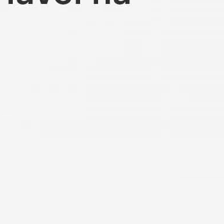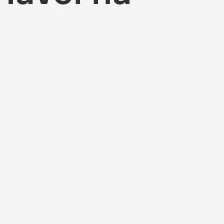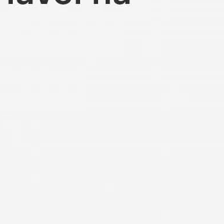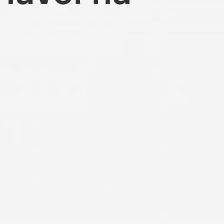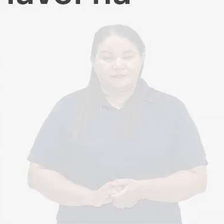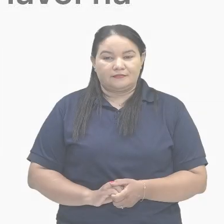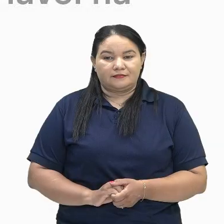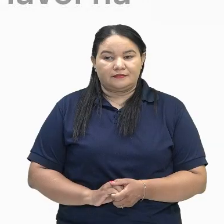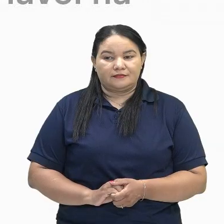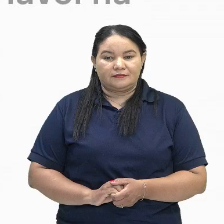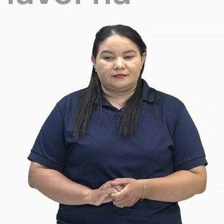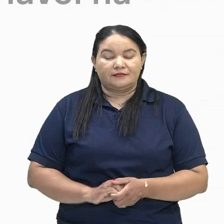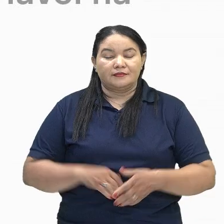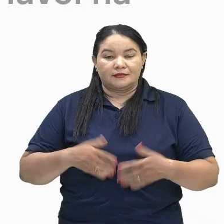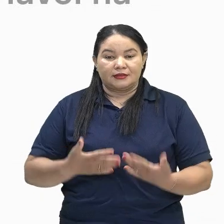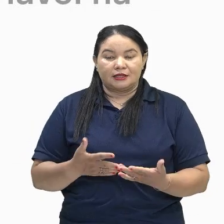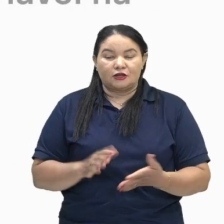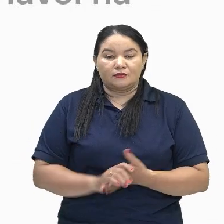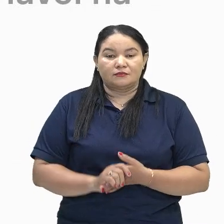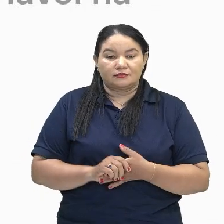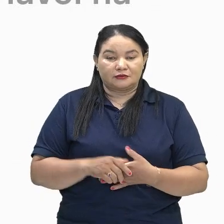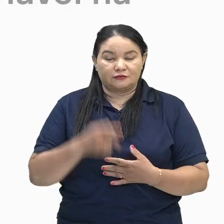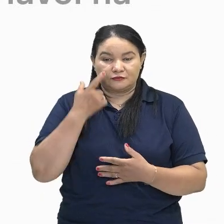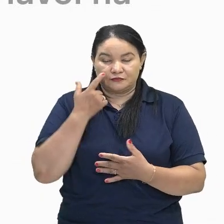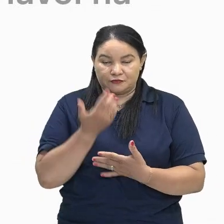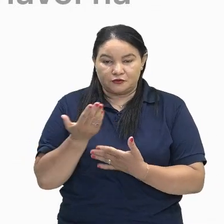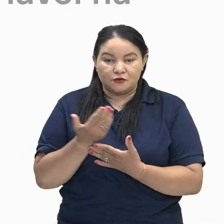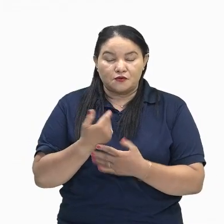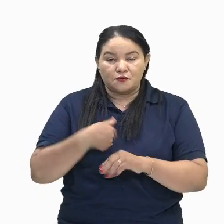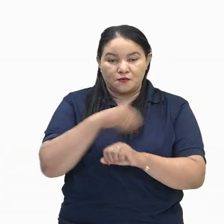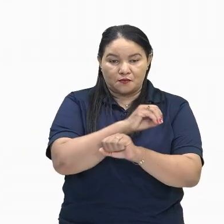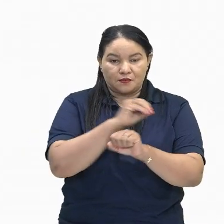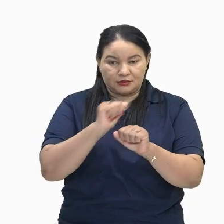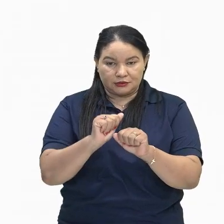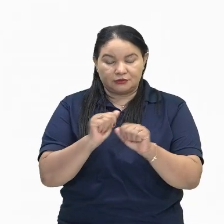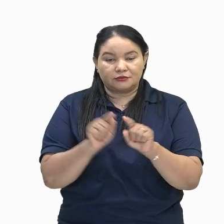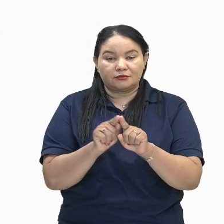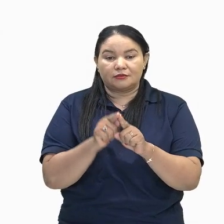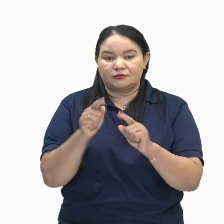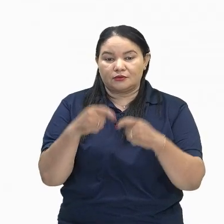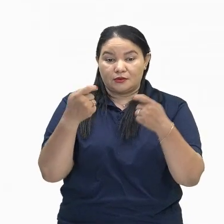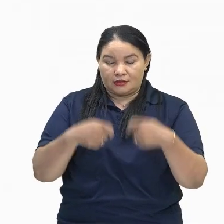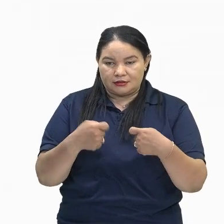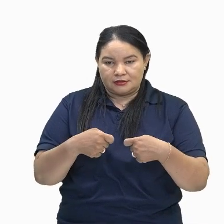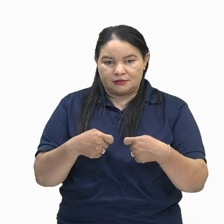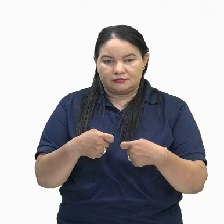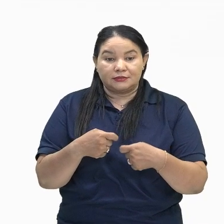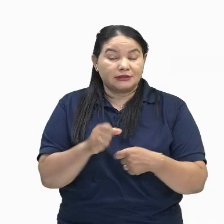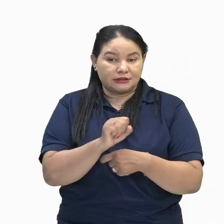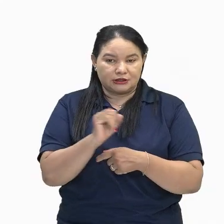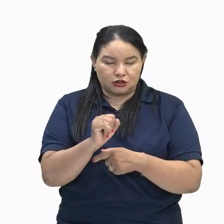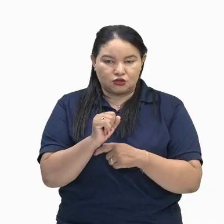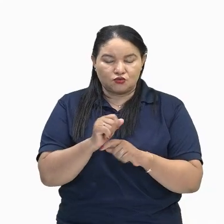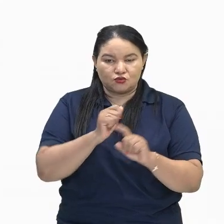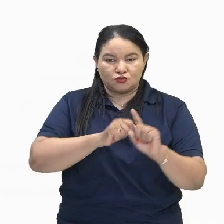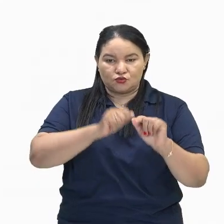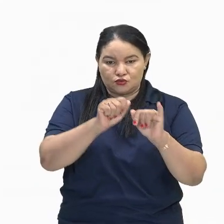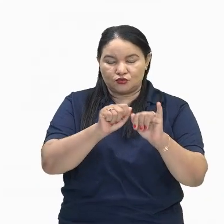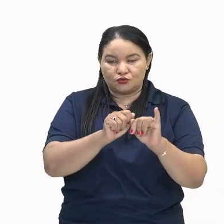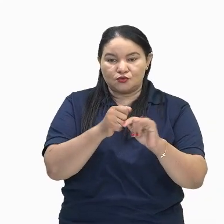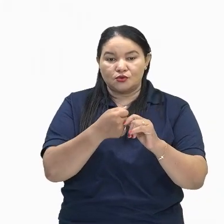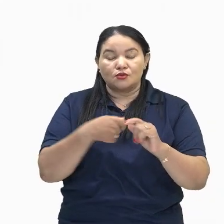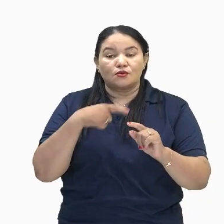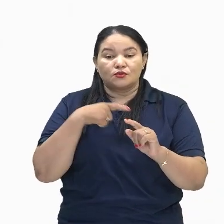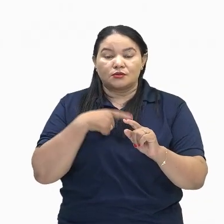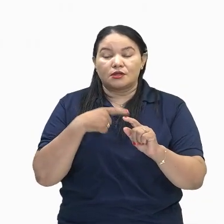é necessário. Já outra forma, se o sujeito vem precedido de artigo ou